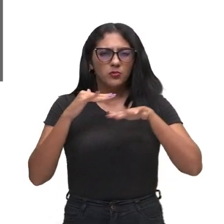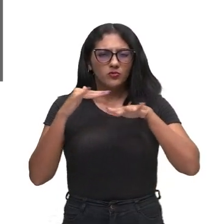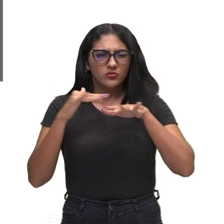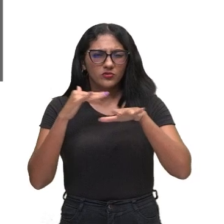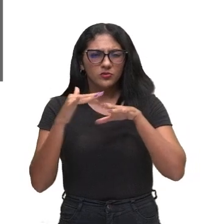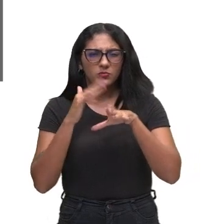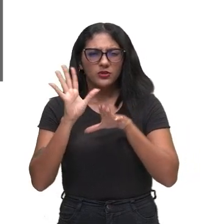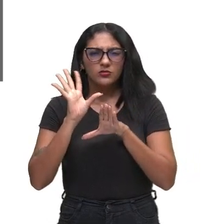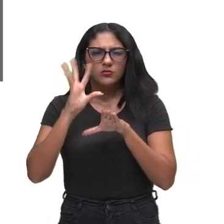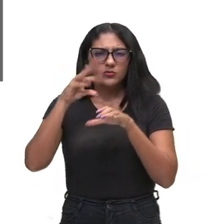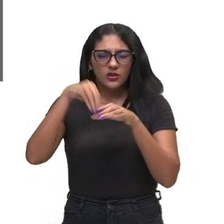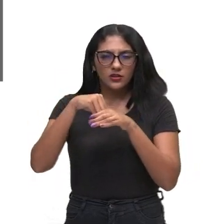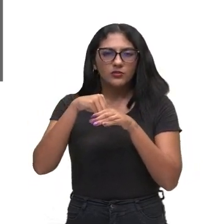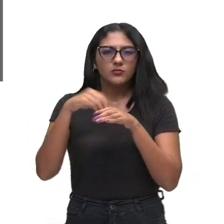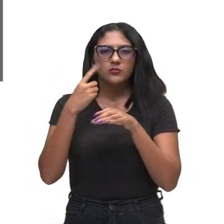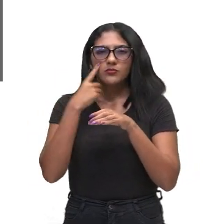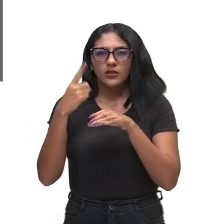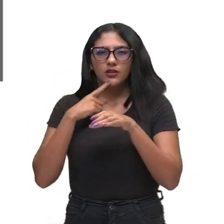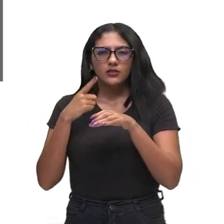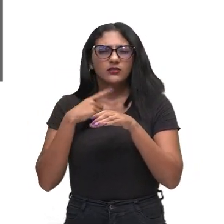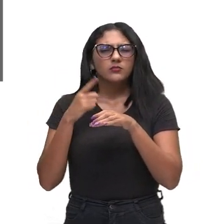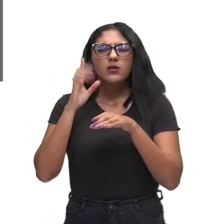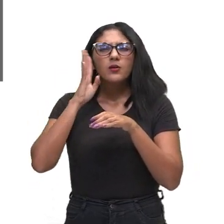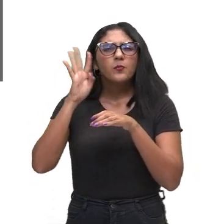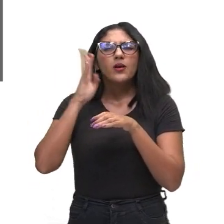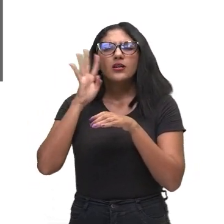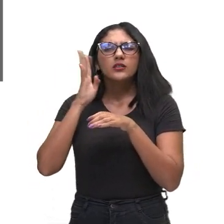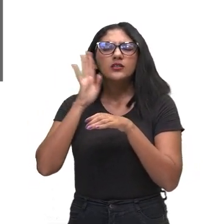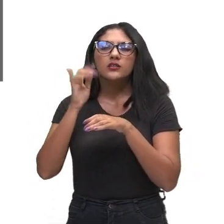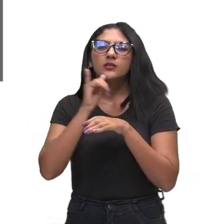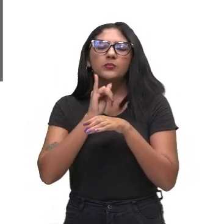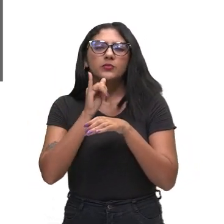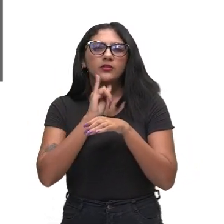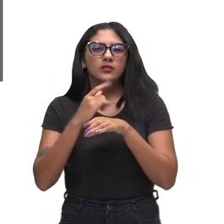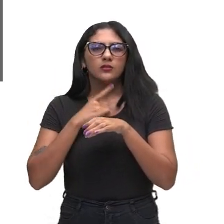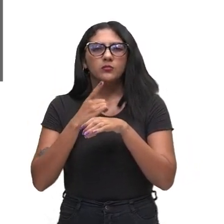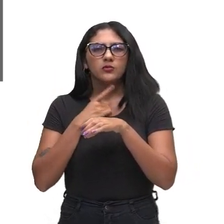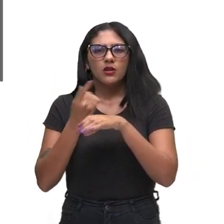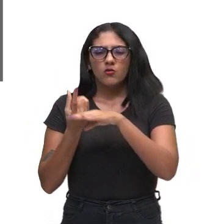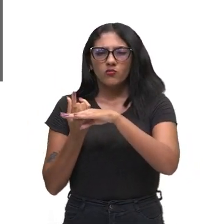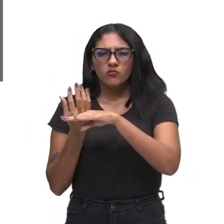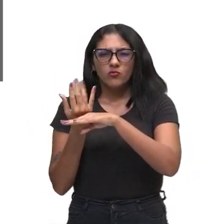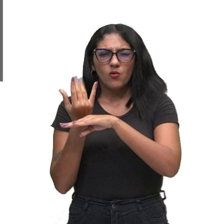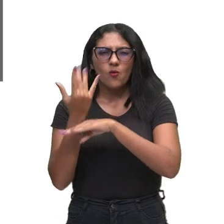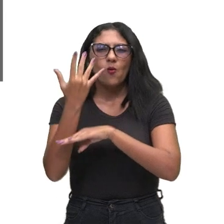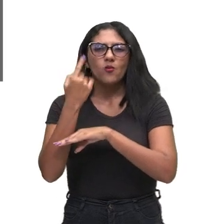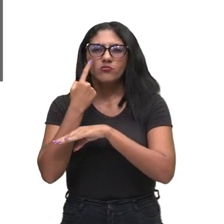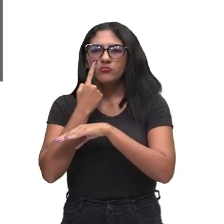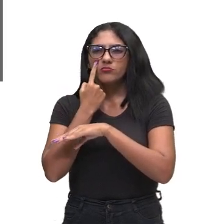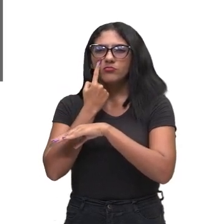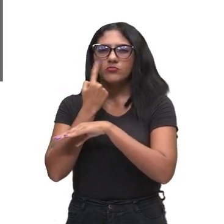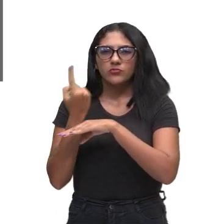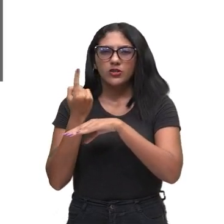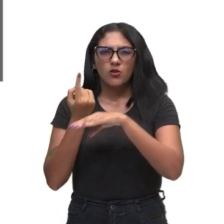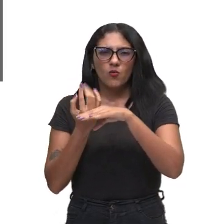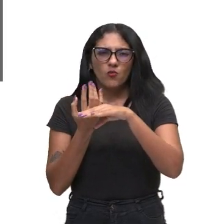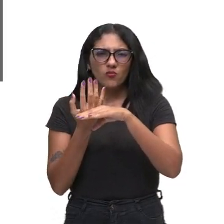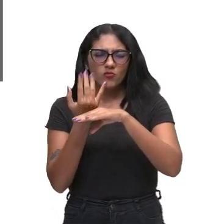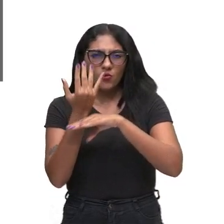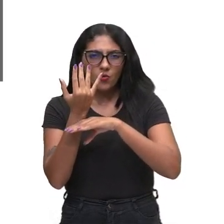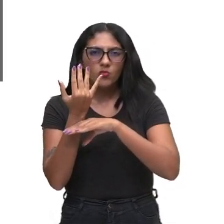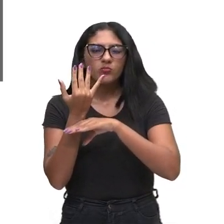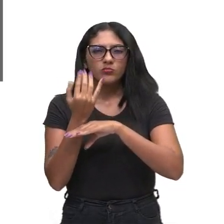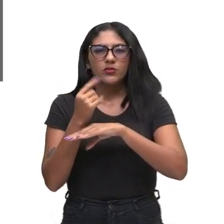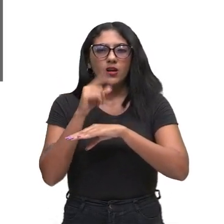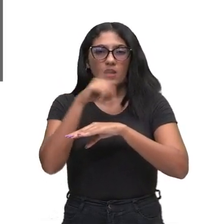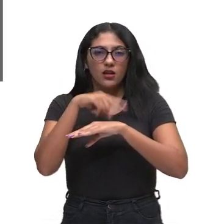Então nós temos o foguinho. Imagine que o fogo tá lá, né, logo acima da roda. Então essa roda